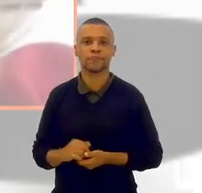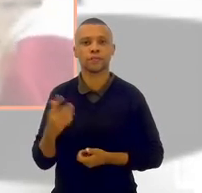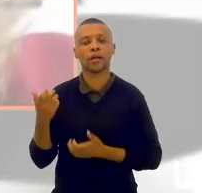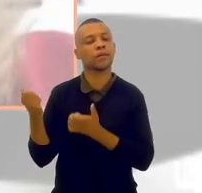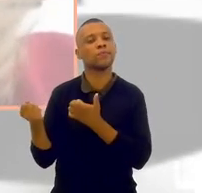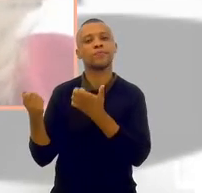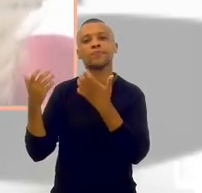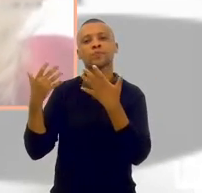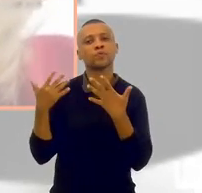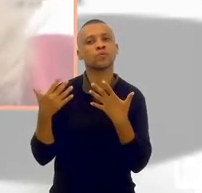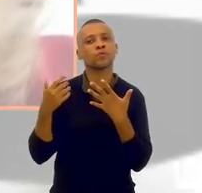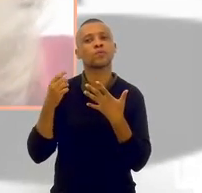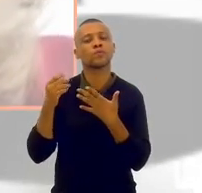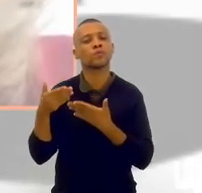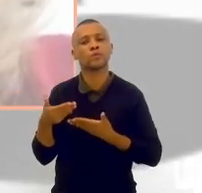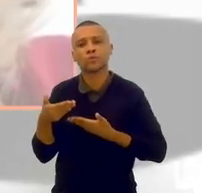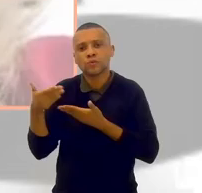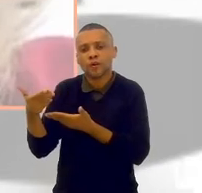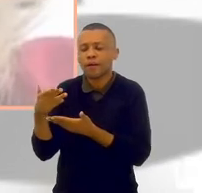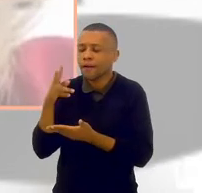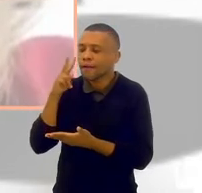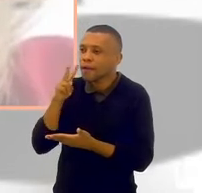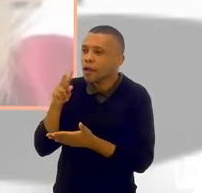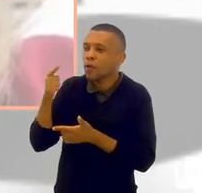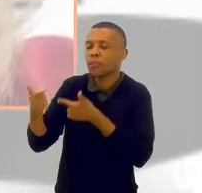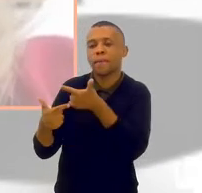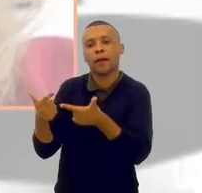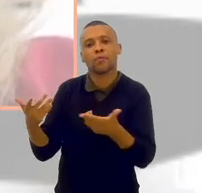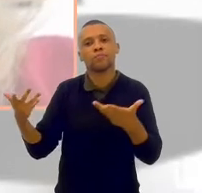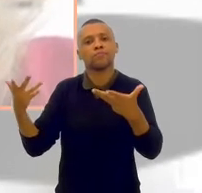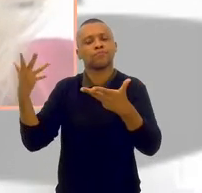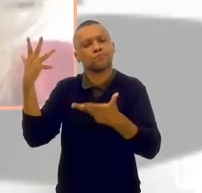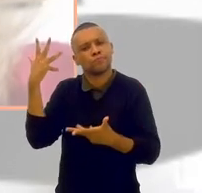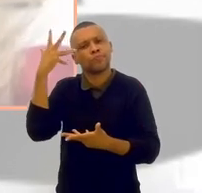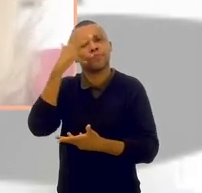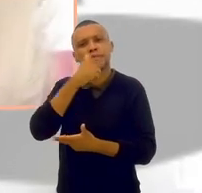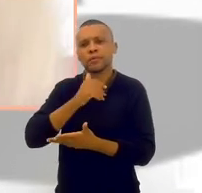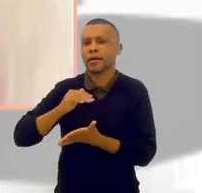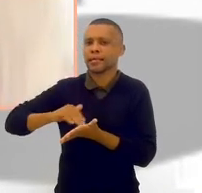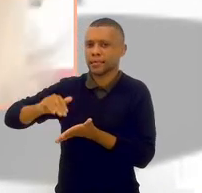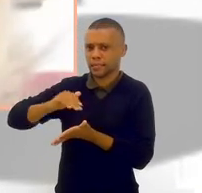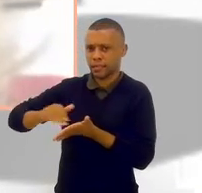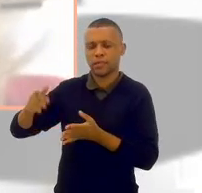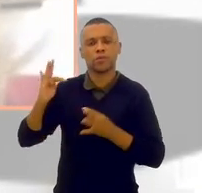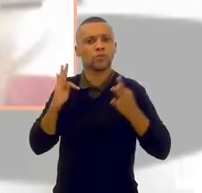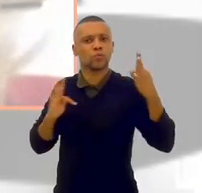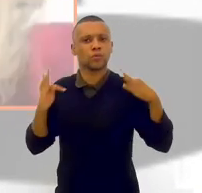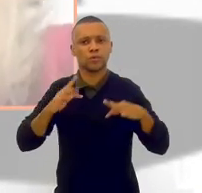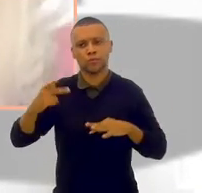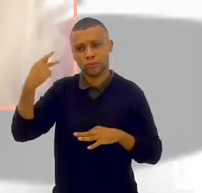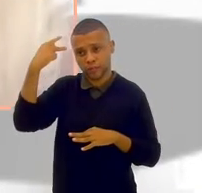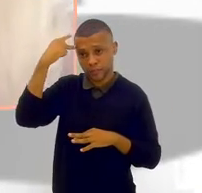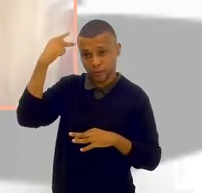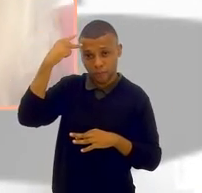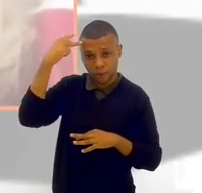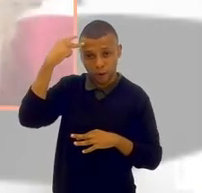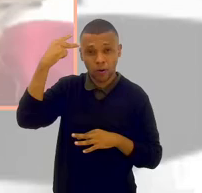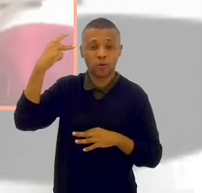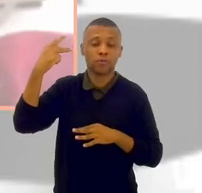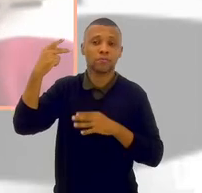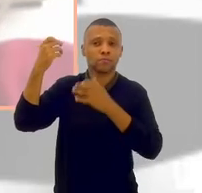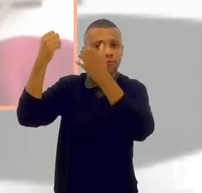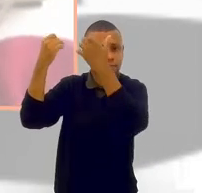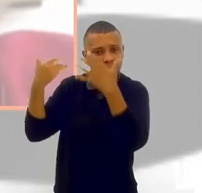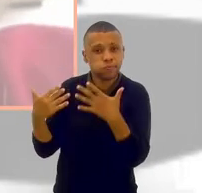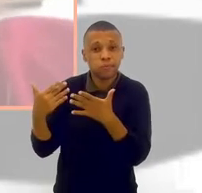ele me convidou para ser membro. Eu vi o trabalho bonito que a Secretaria de Turismo, que São Paulo, que é a que eu conheço, mas acredito que todos